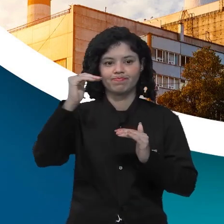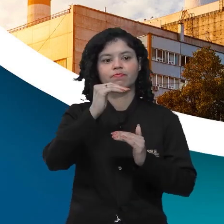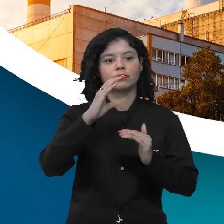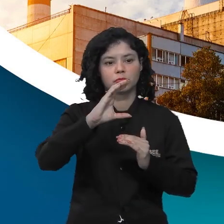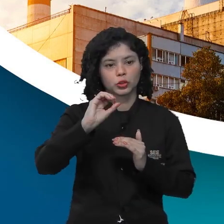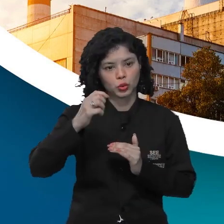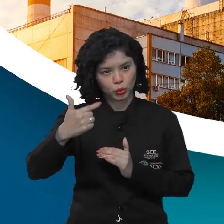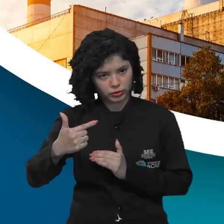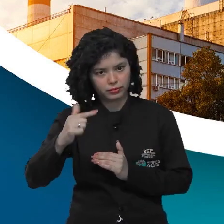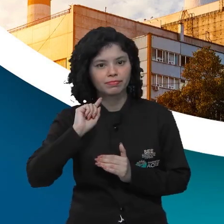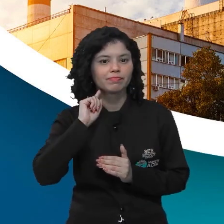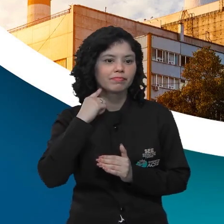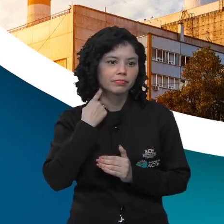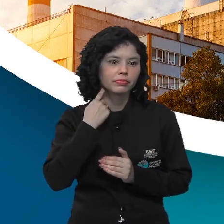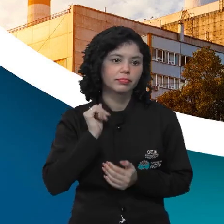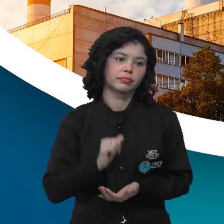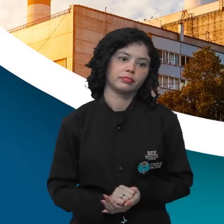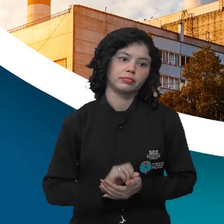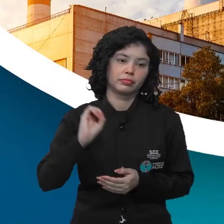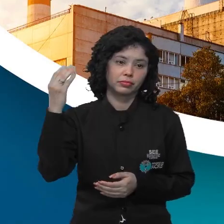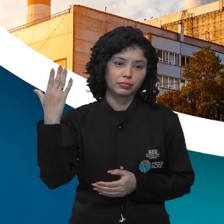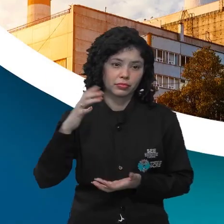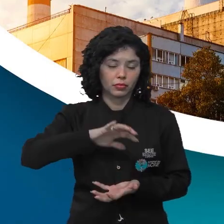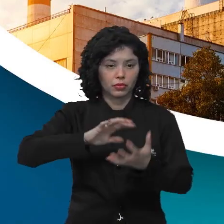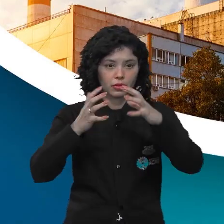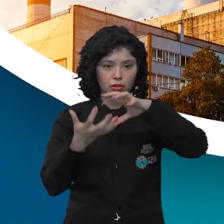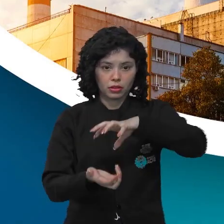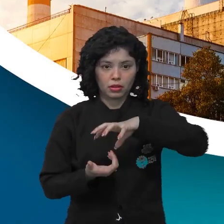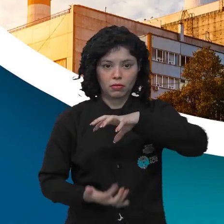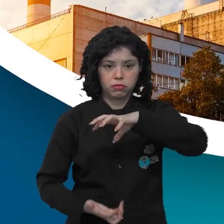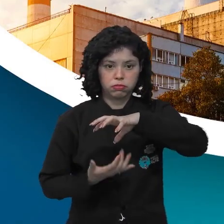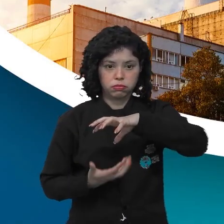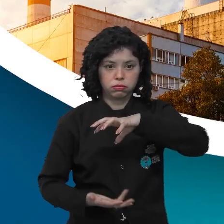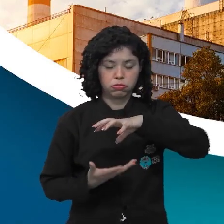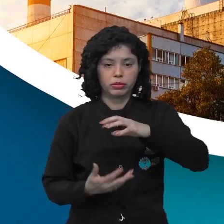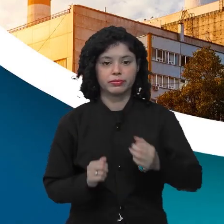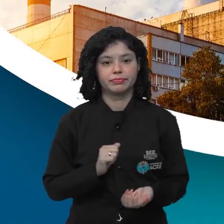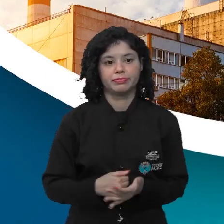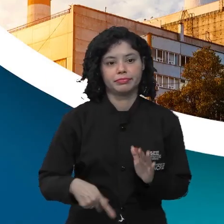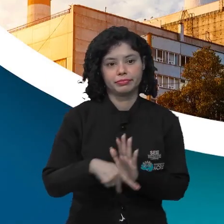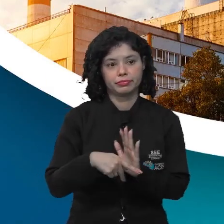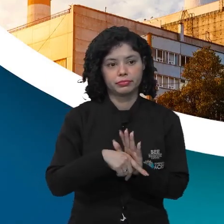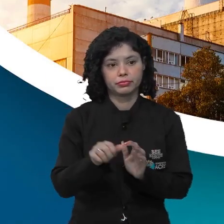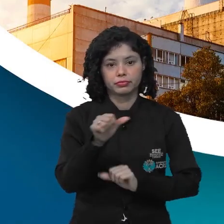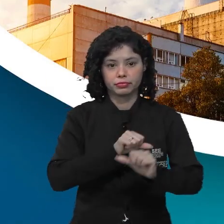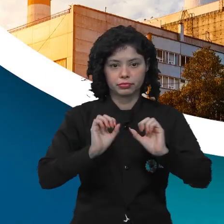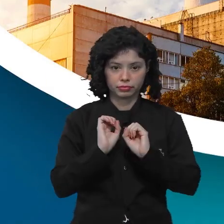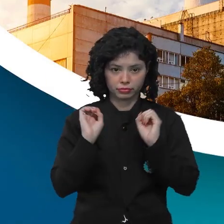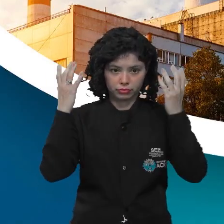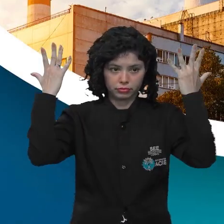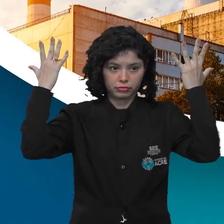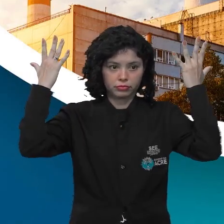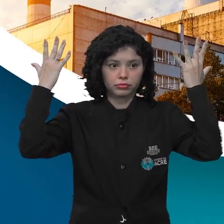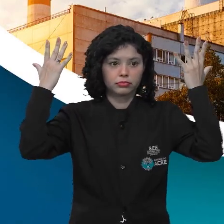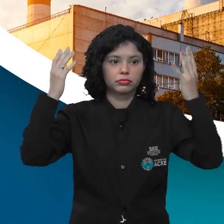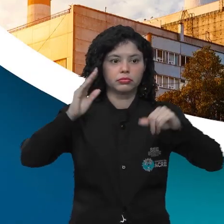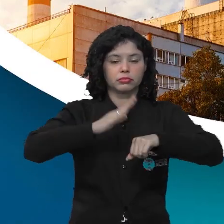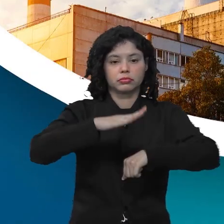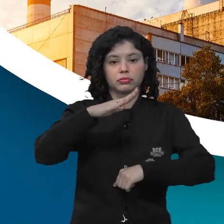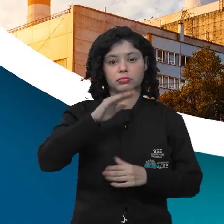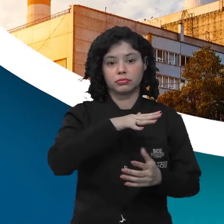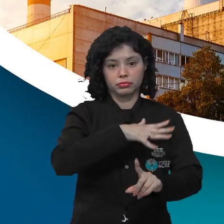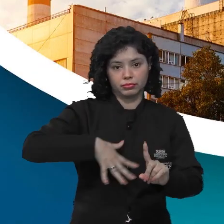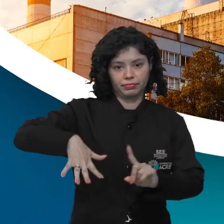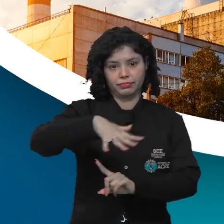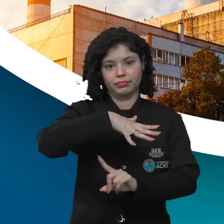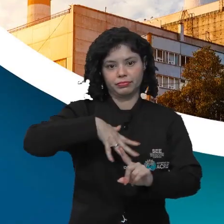elevada emissão de CO2 e poluentes, vai causar ali o efeito estufa, né, por causa das mudanças climáticas e também o alto